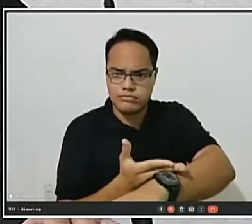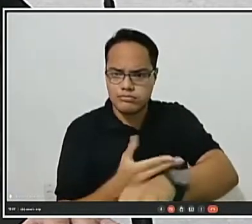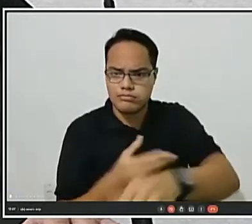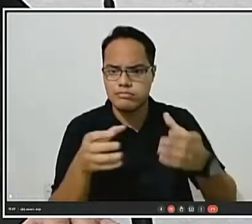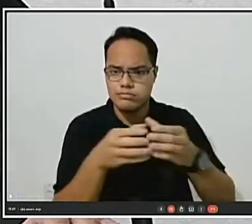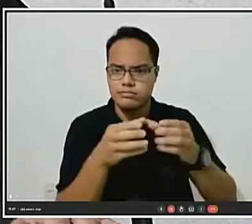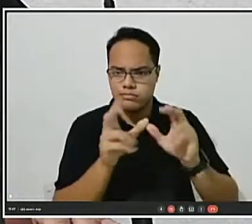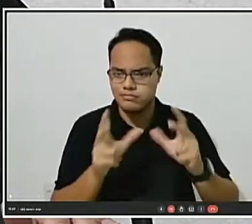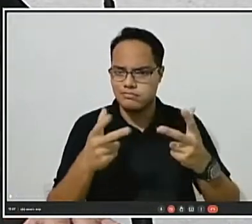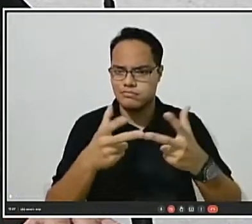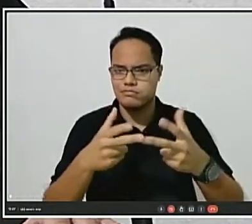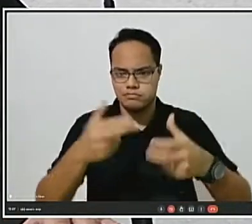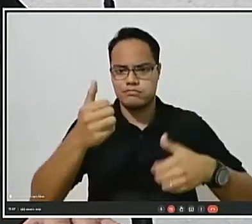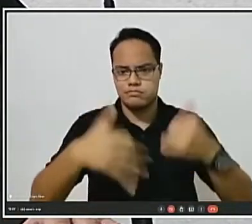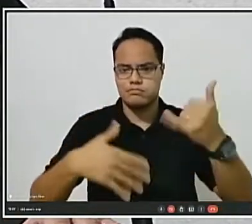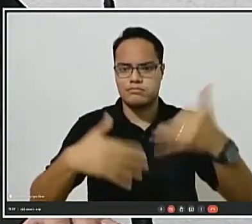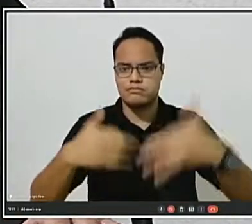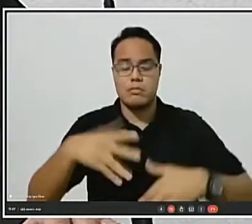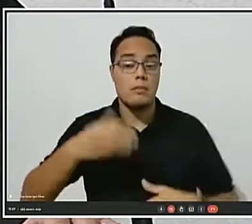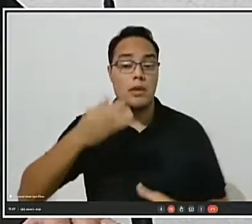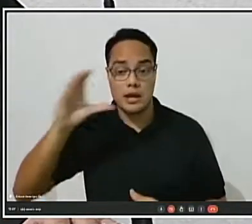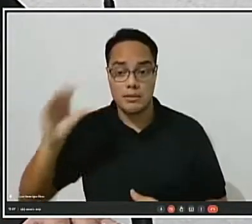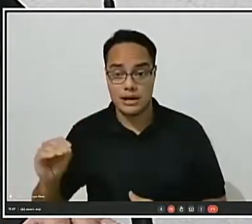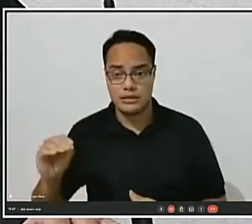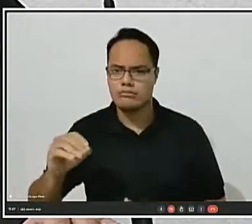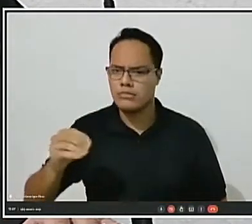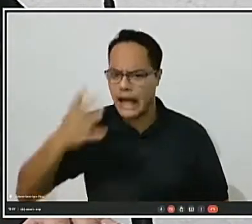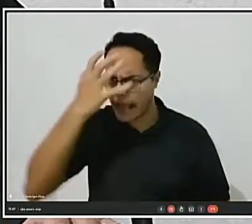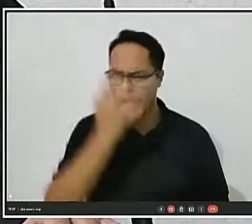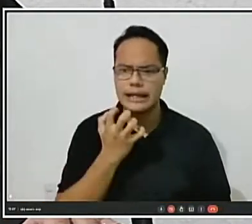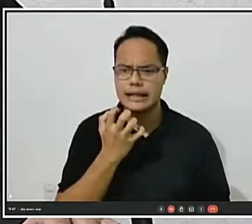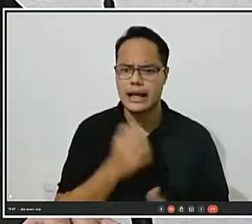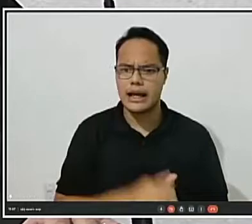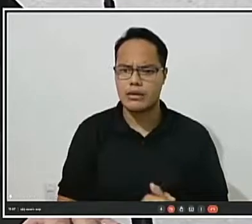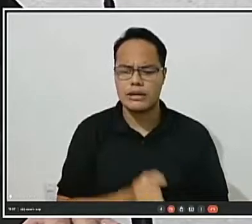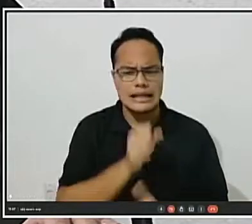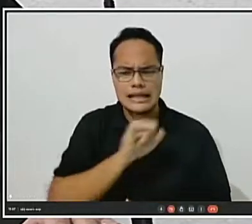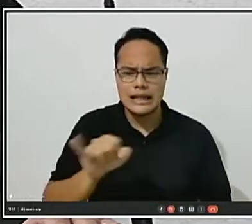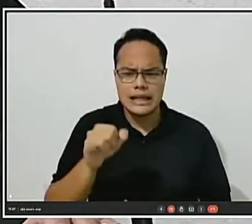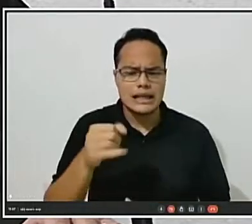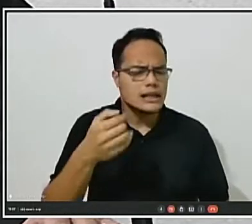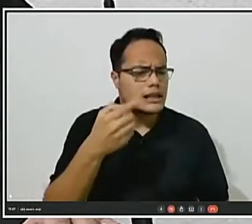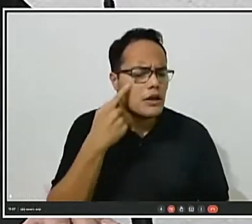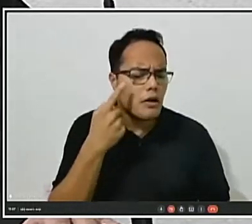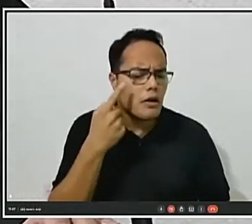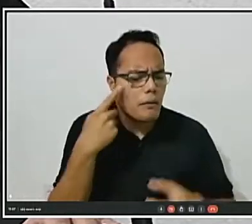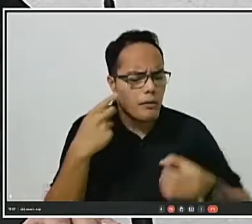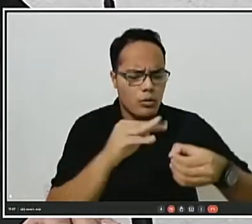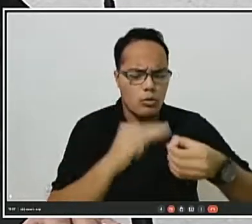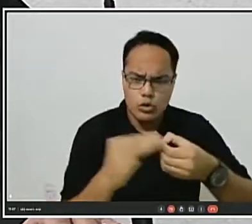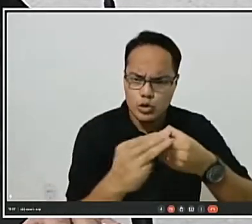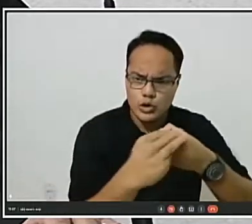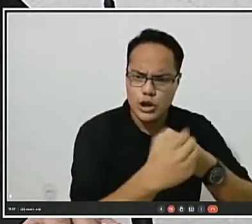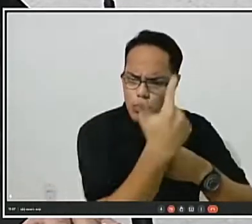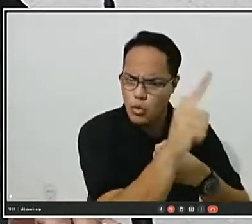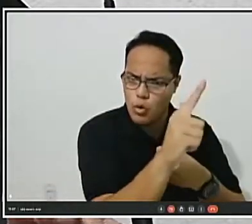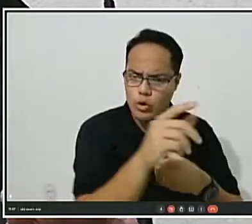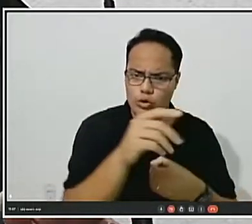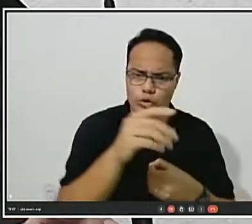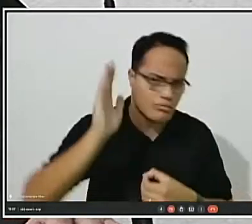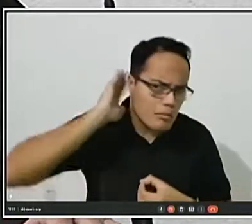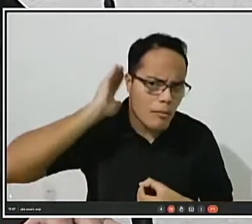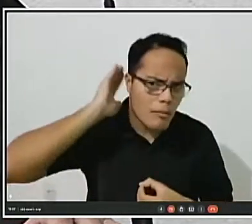certo? Você vê outros municípios do estado do Paraná, certo? São 399. Você vê aí as cidades